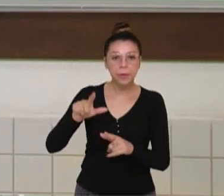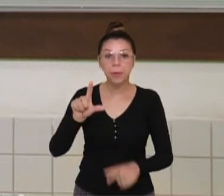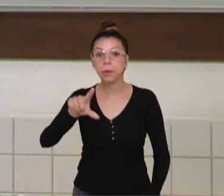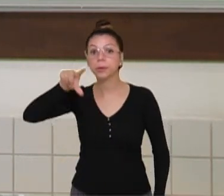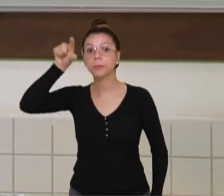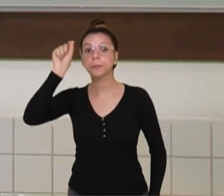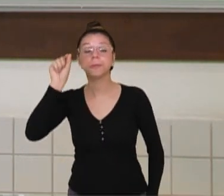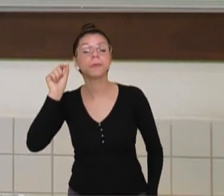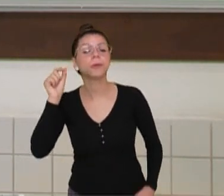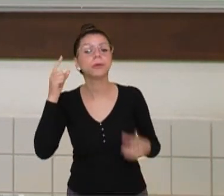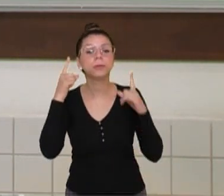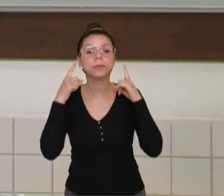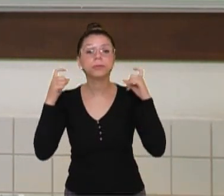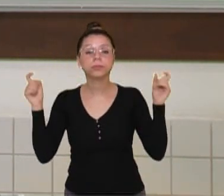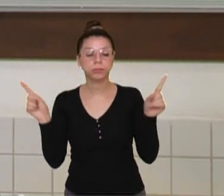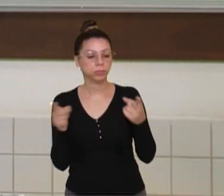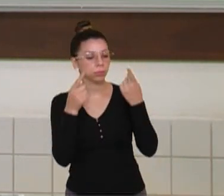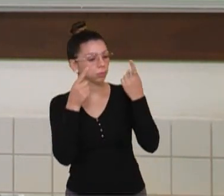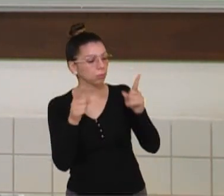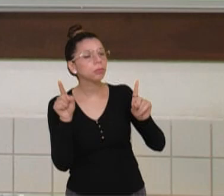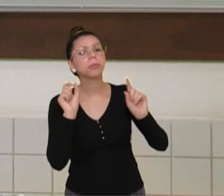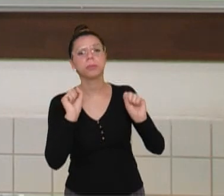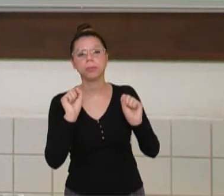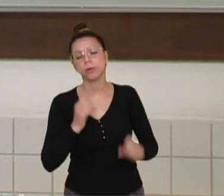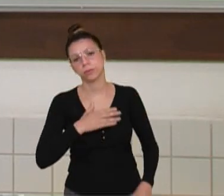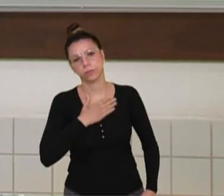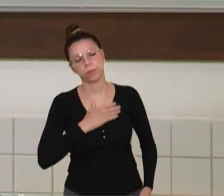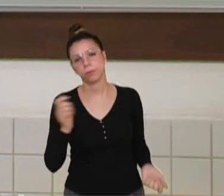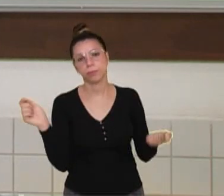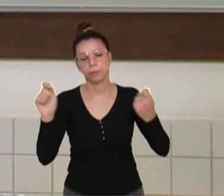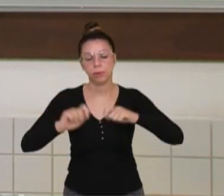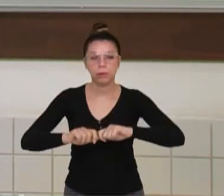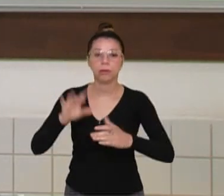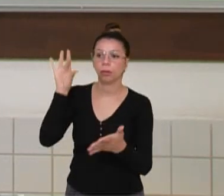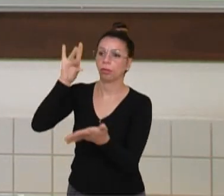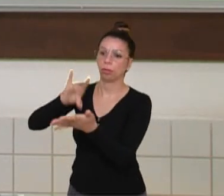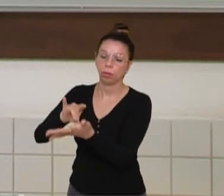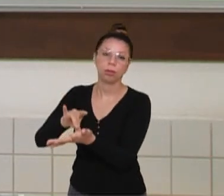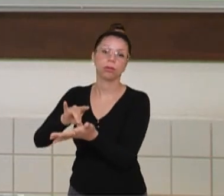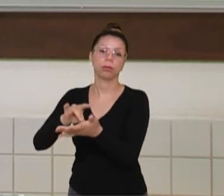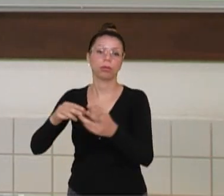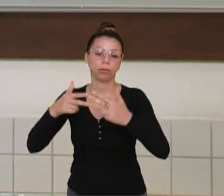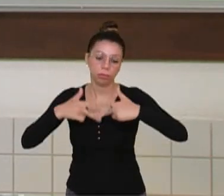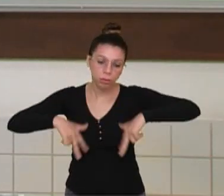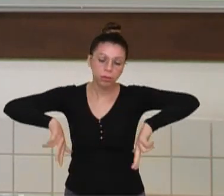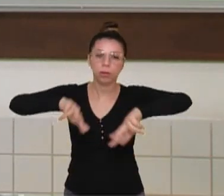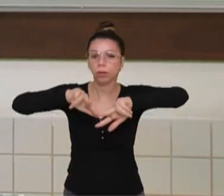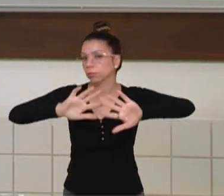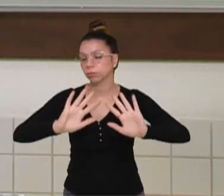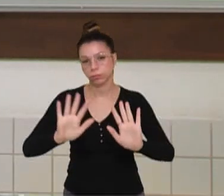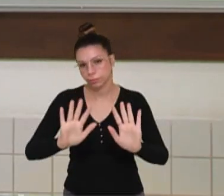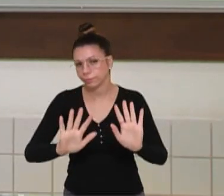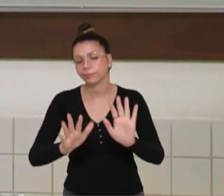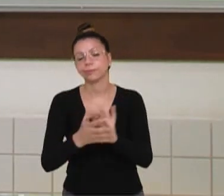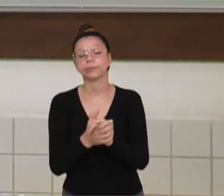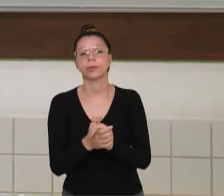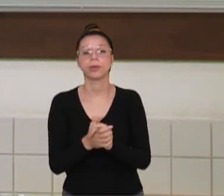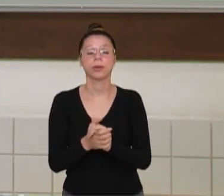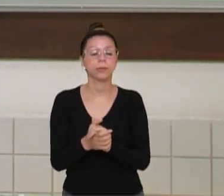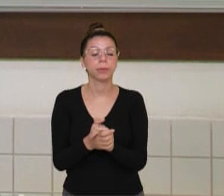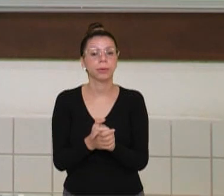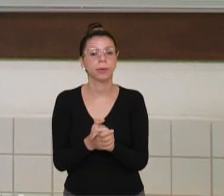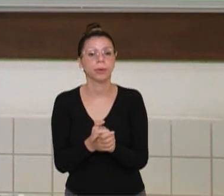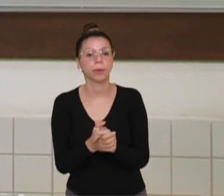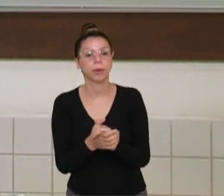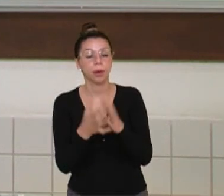uma música, pode ser uma que você goste, não precisa ser exatamente uma música de ciranda, tá bom? E prestem